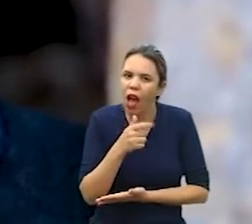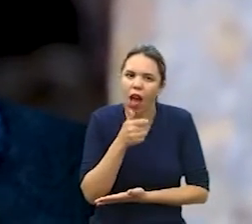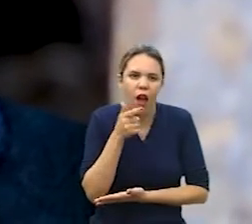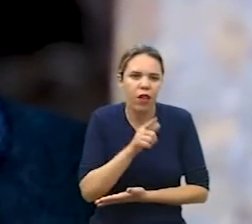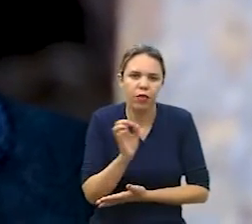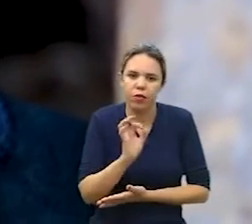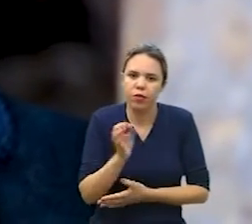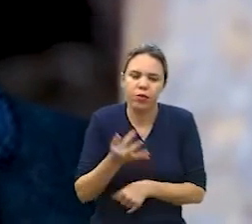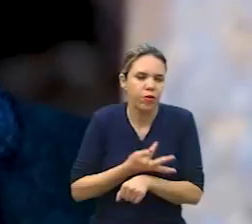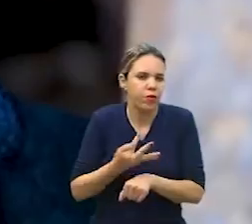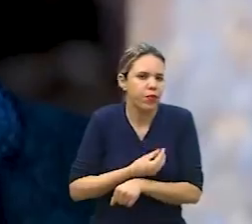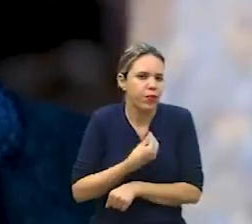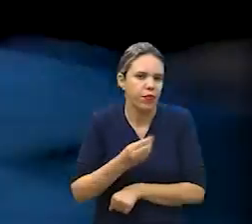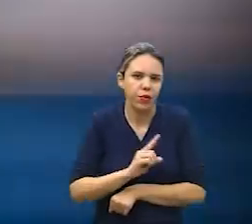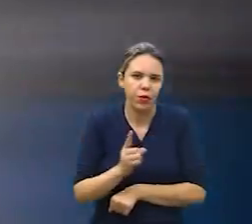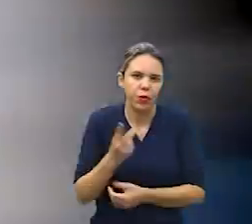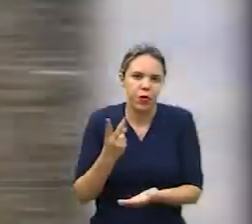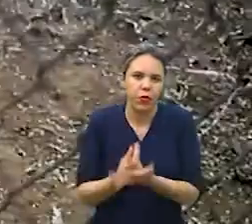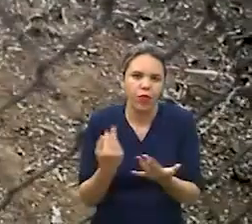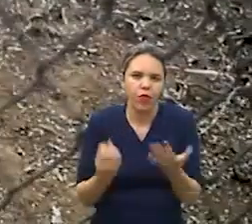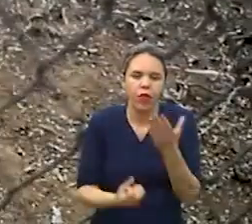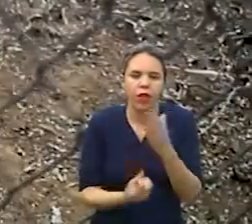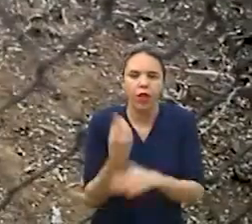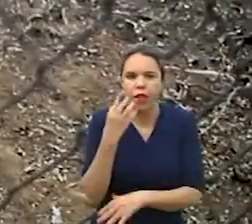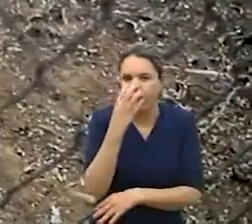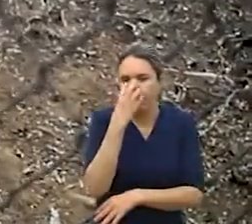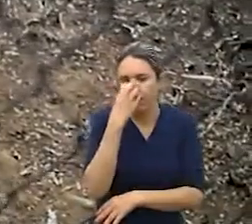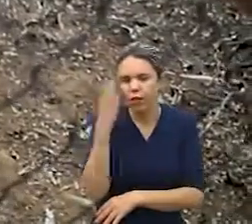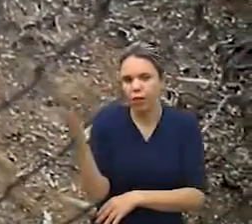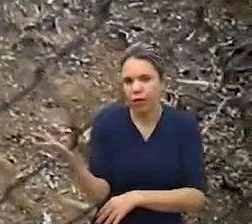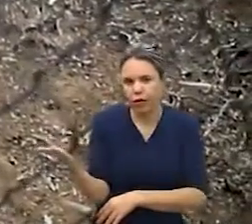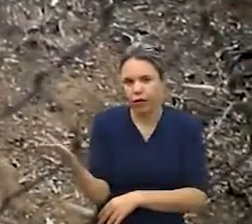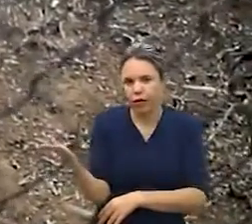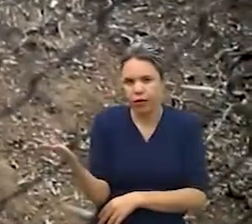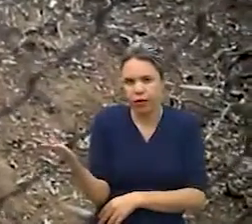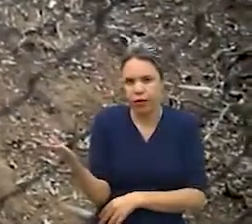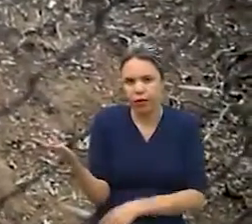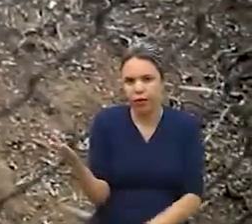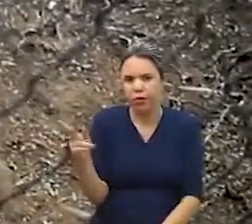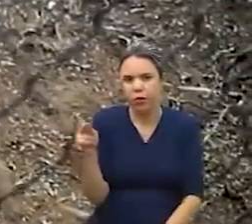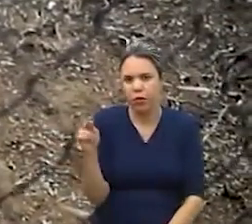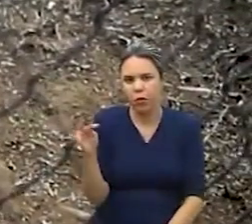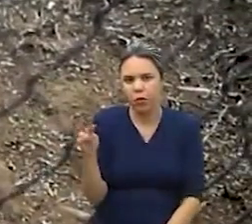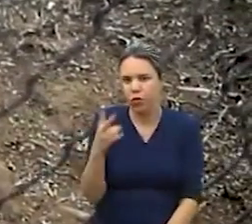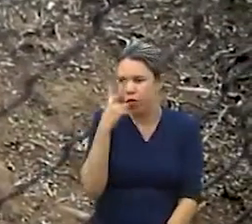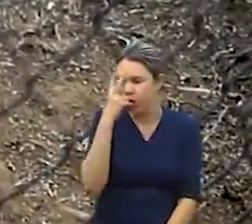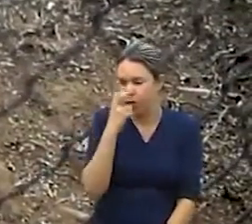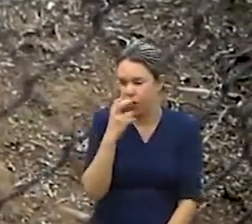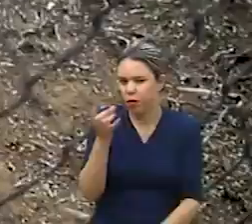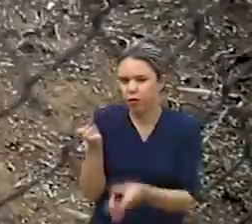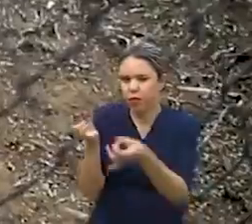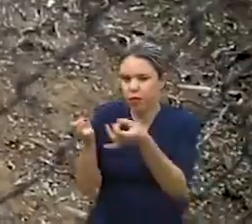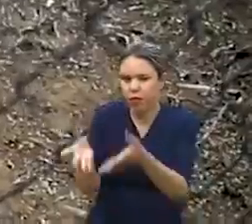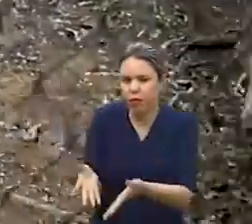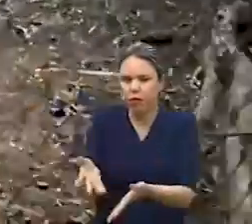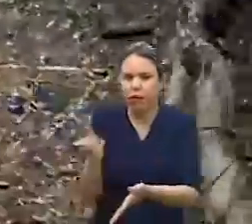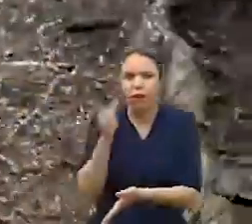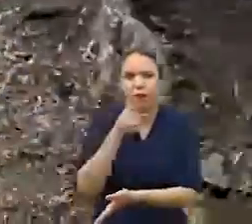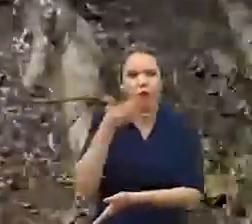Campinas, ele não teria sobrevivido. O mesmo teria acontecido com o Pitinho. O pitbull cego foi